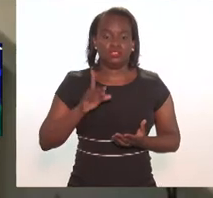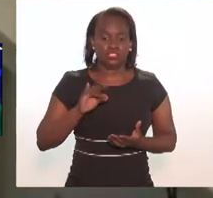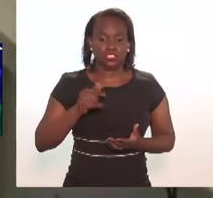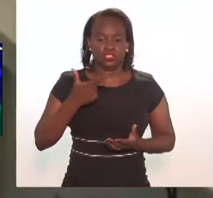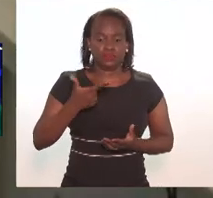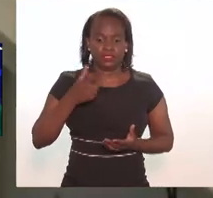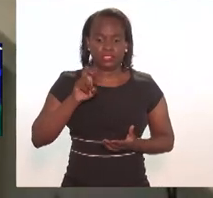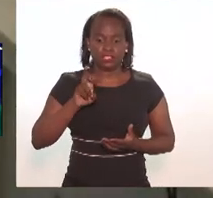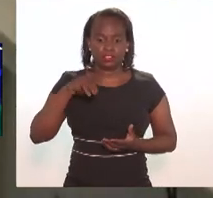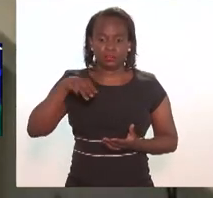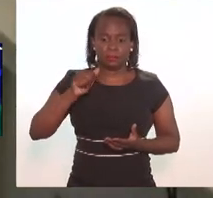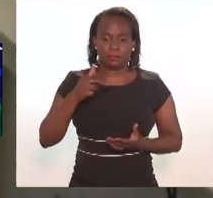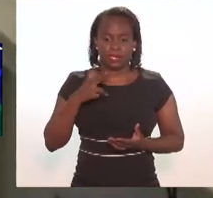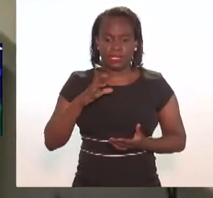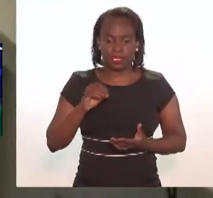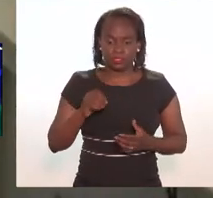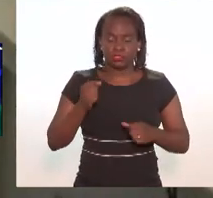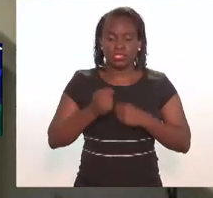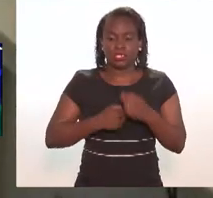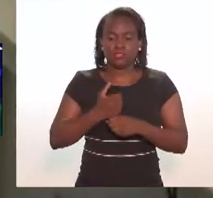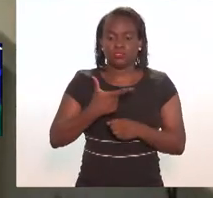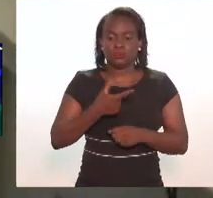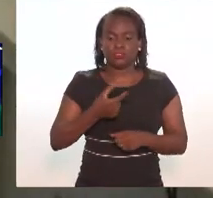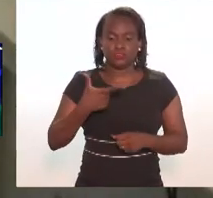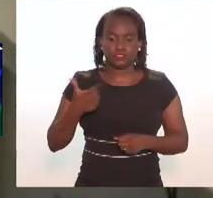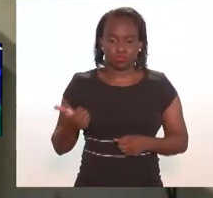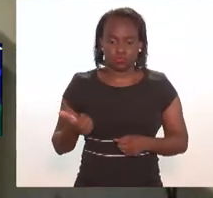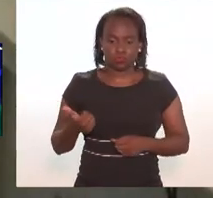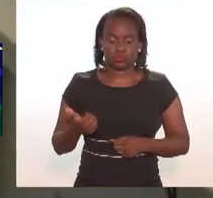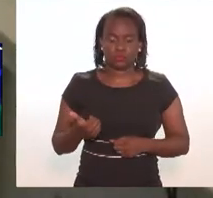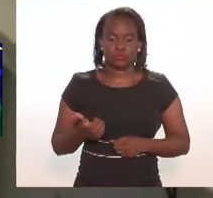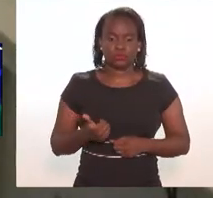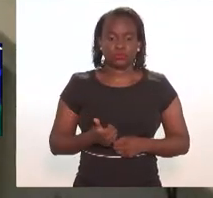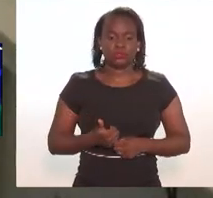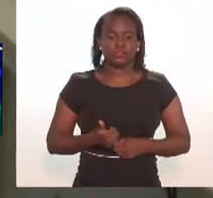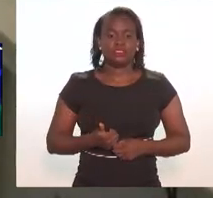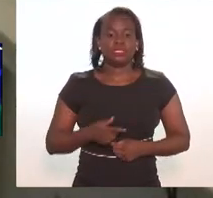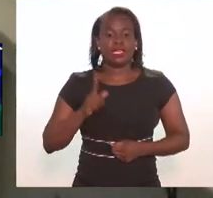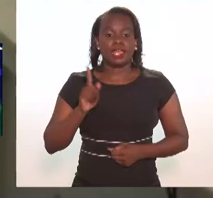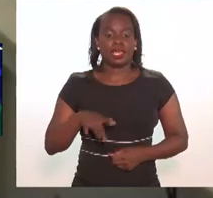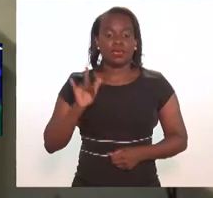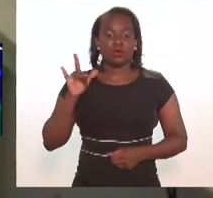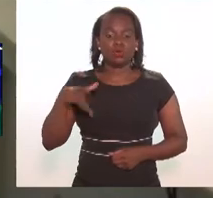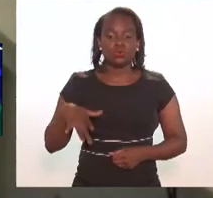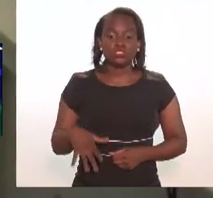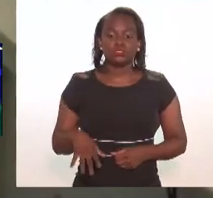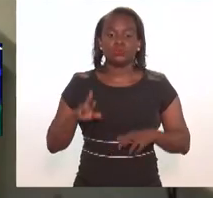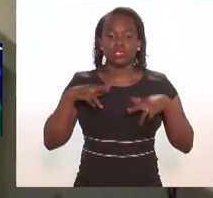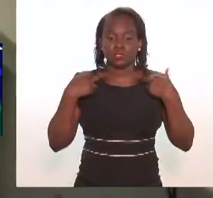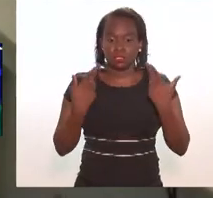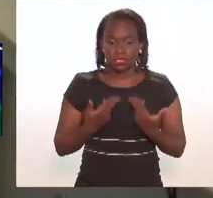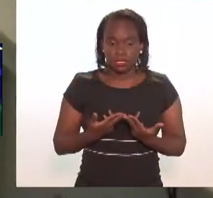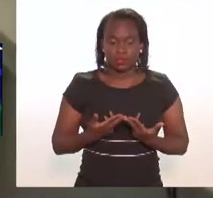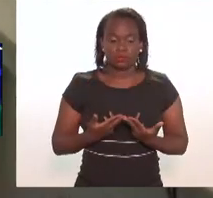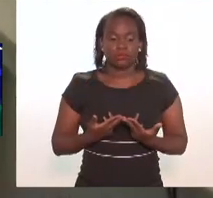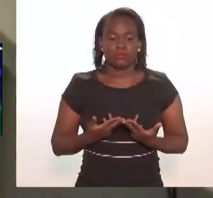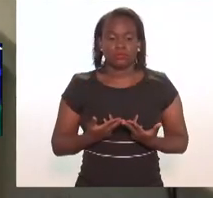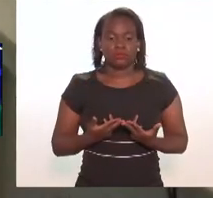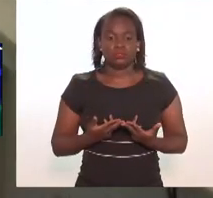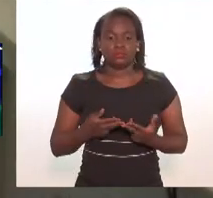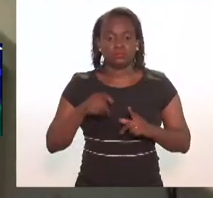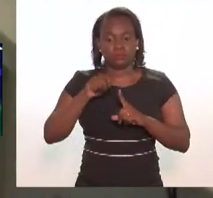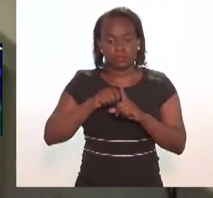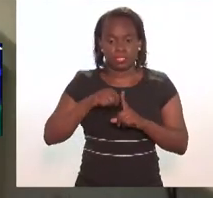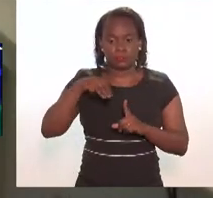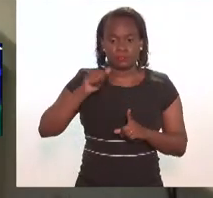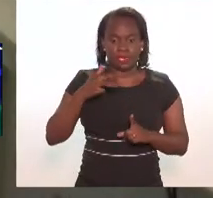25 de março de 2021, é a última sessão do mês